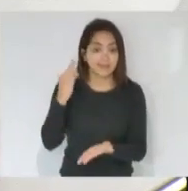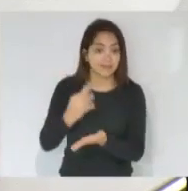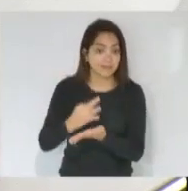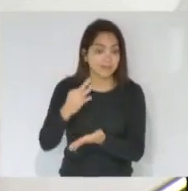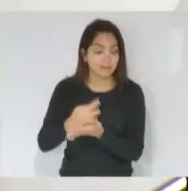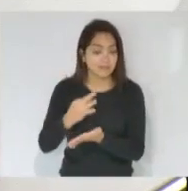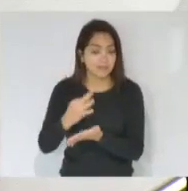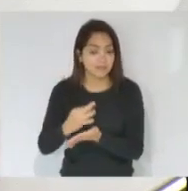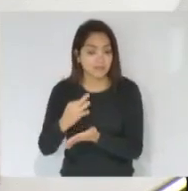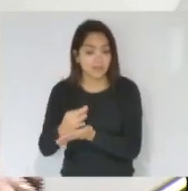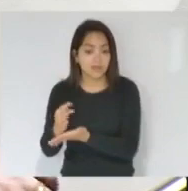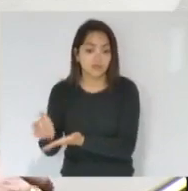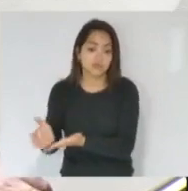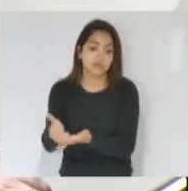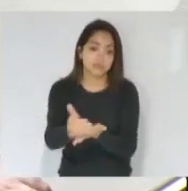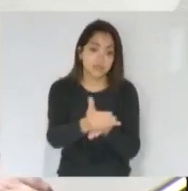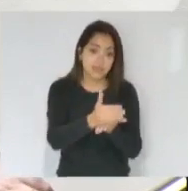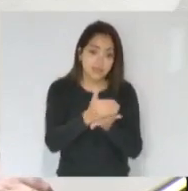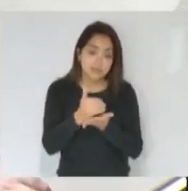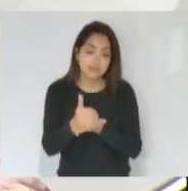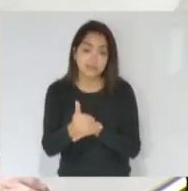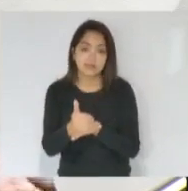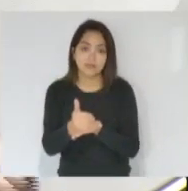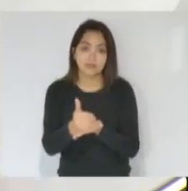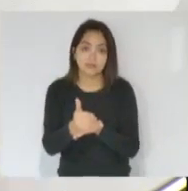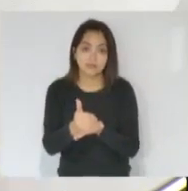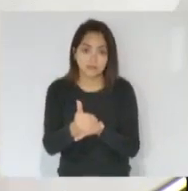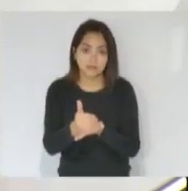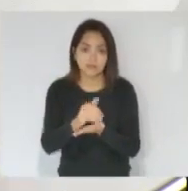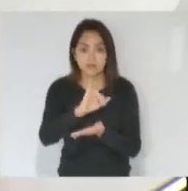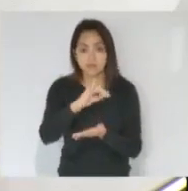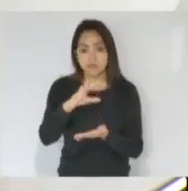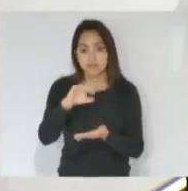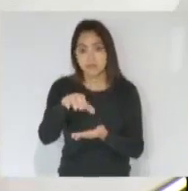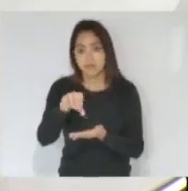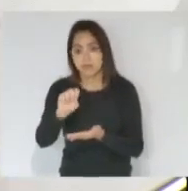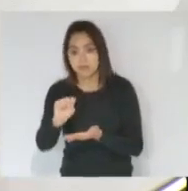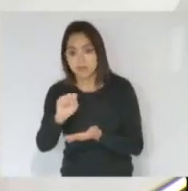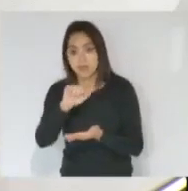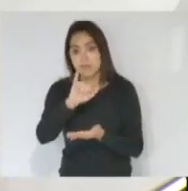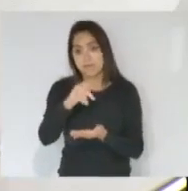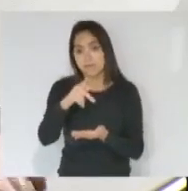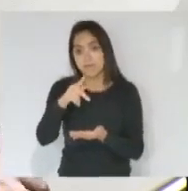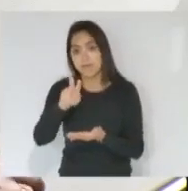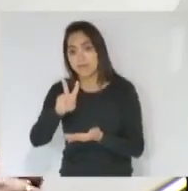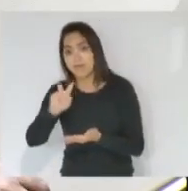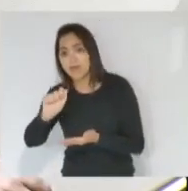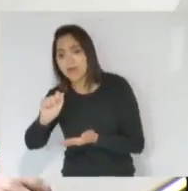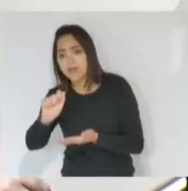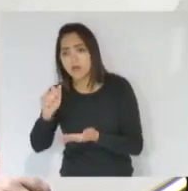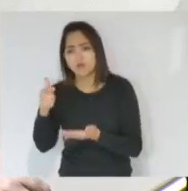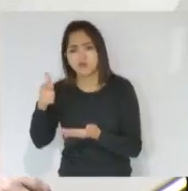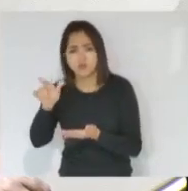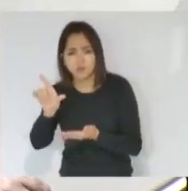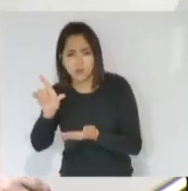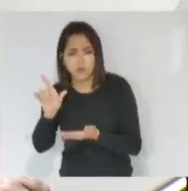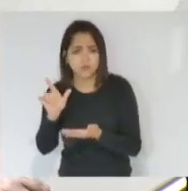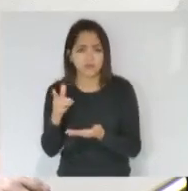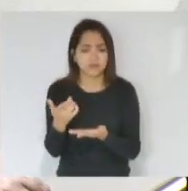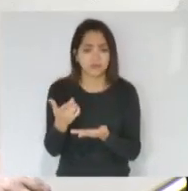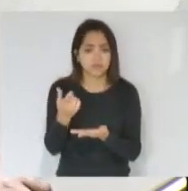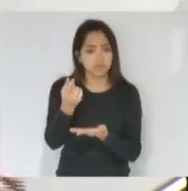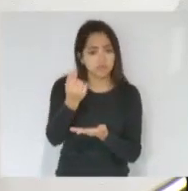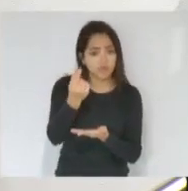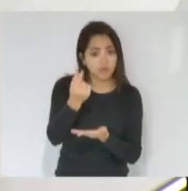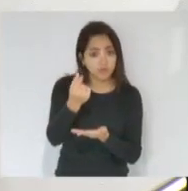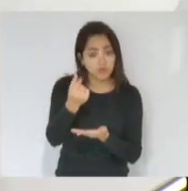recebe, receitas provindas do ICMS, do IPVA ou de outras fontes de